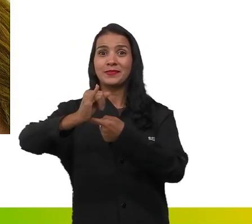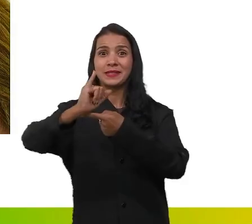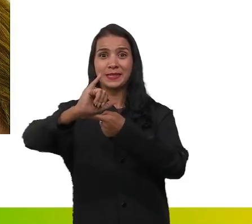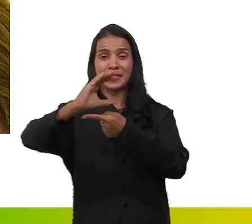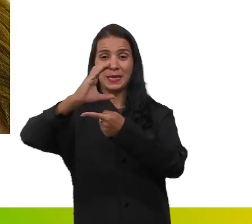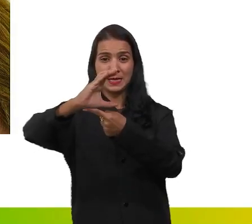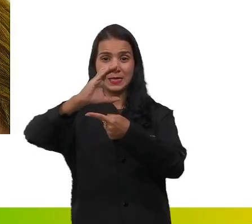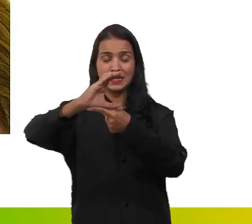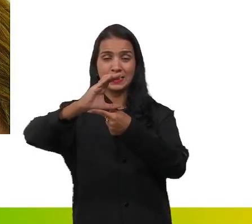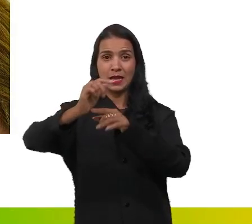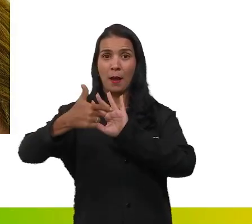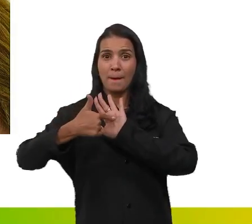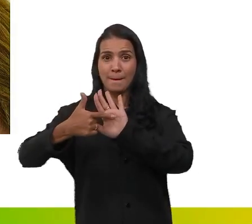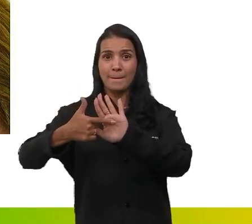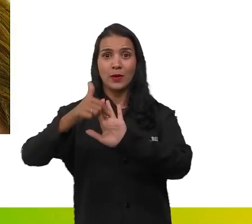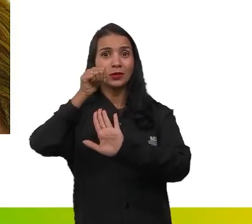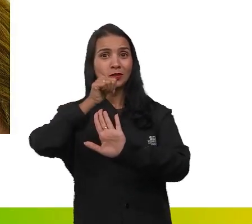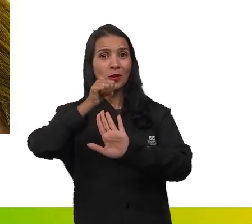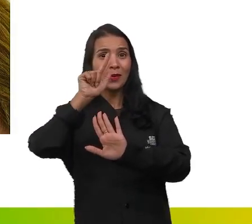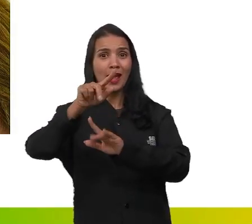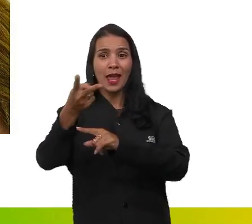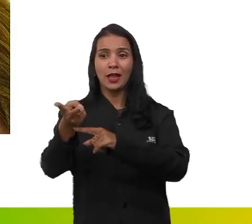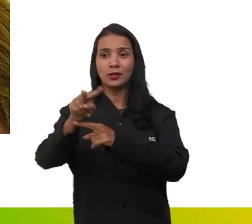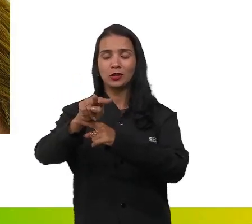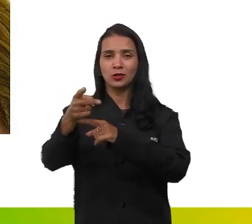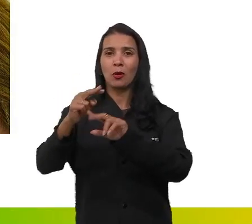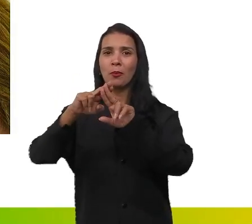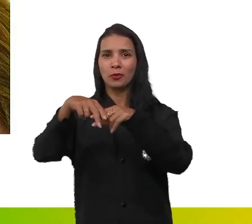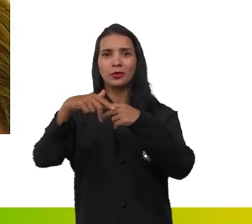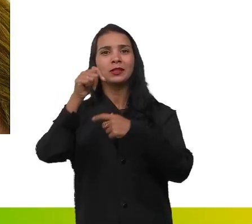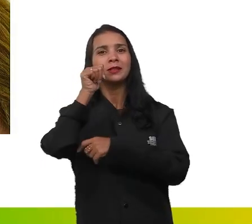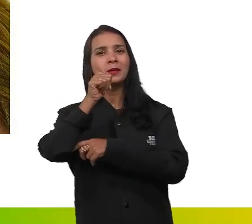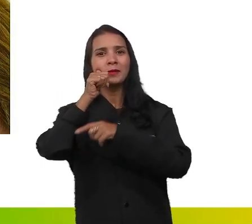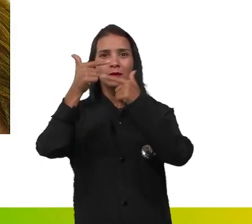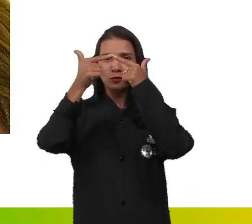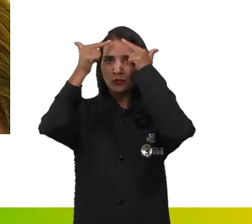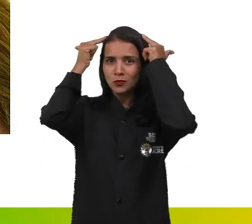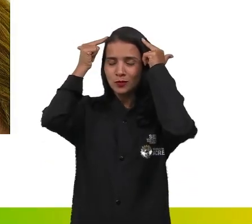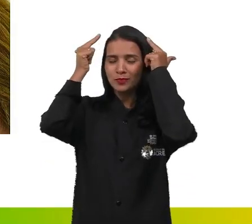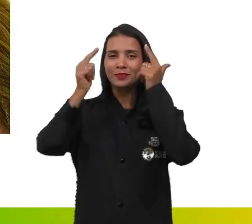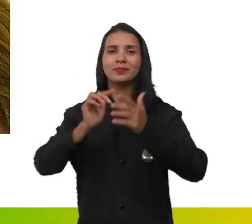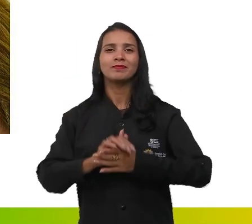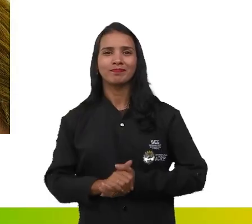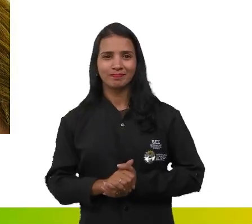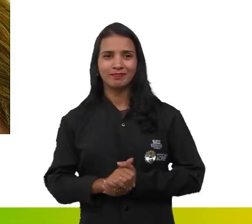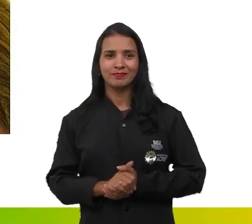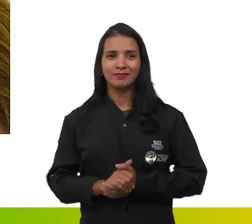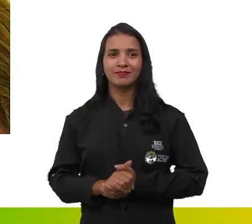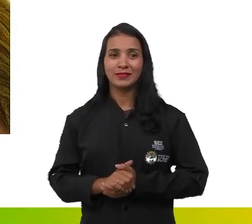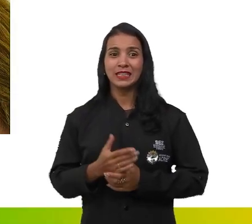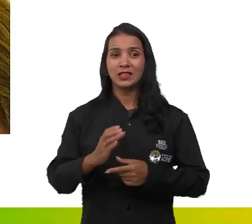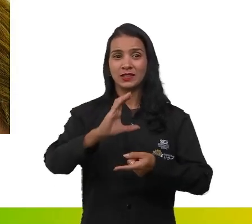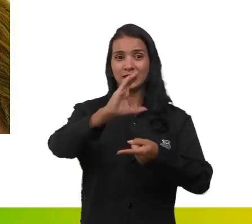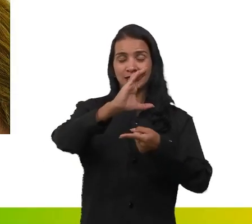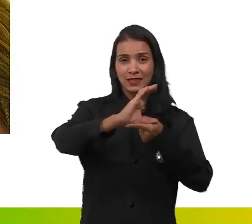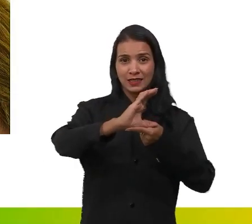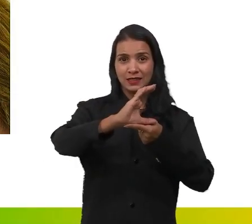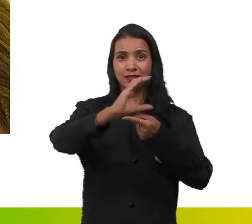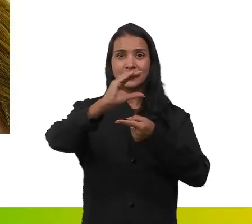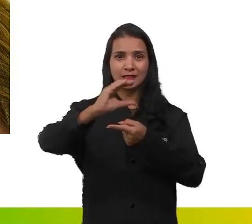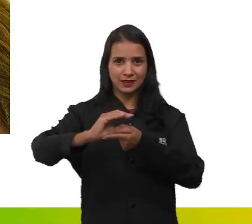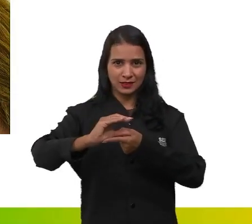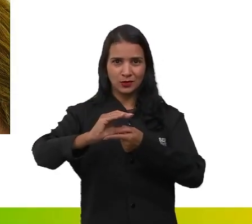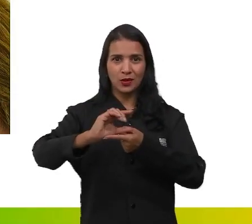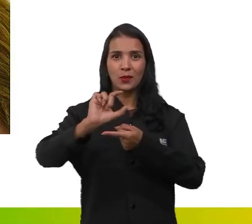recessivo aparece em dose dupla, por isso que aqui ela é calva. Então, aqui, Czinho, ela é normal, por quê?